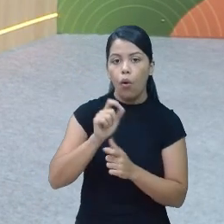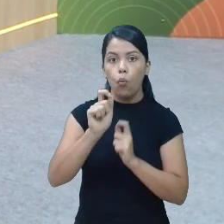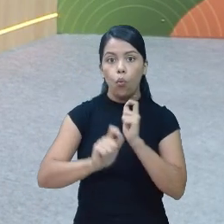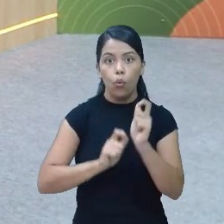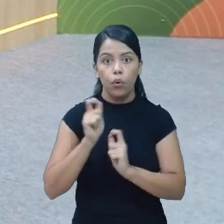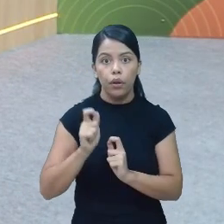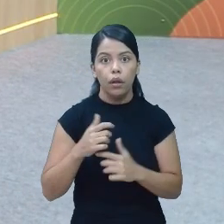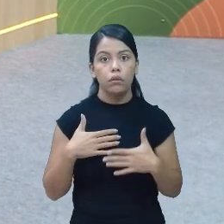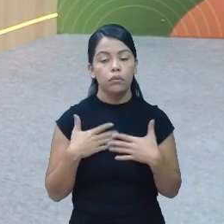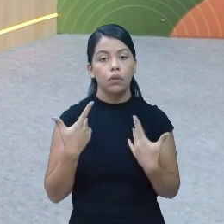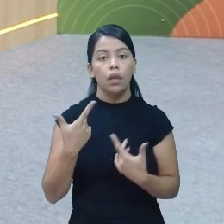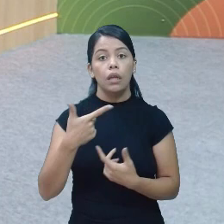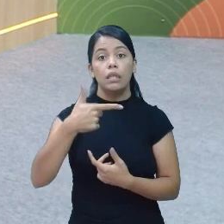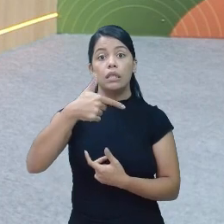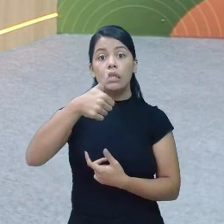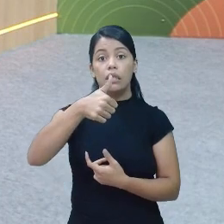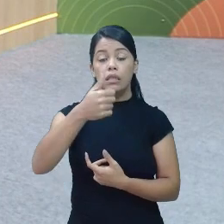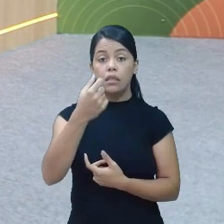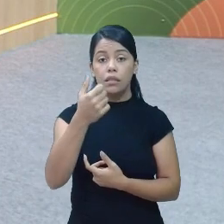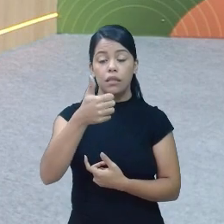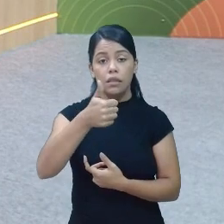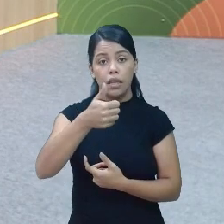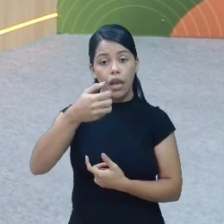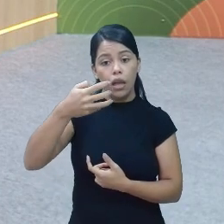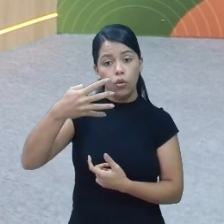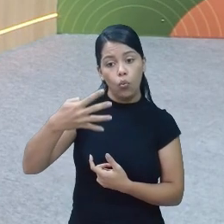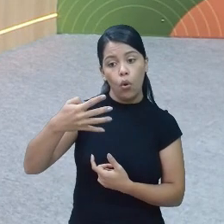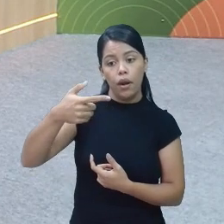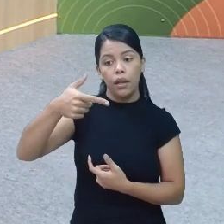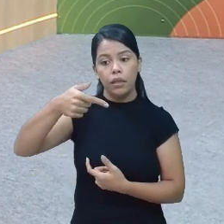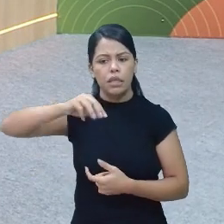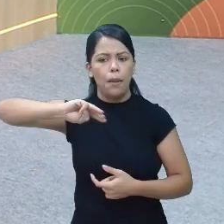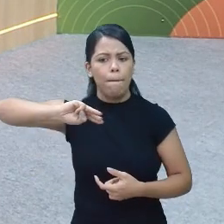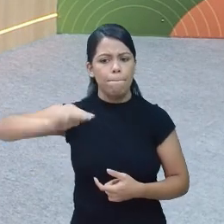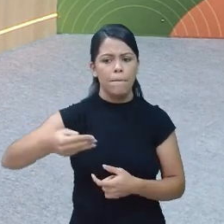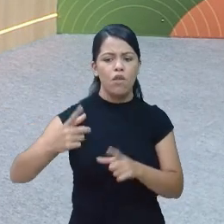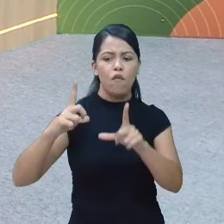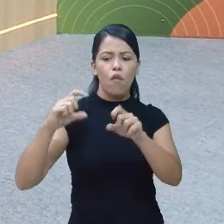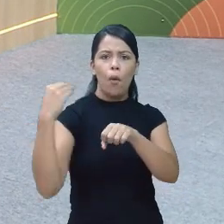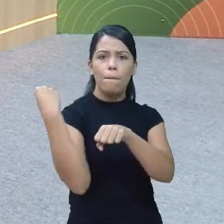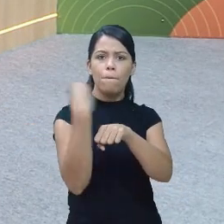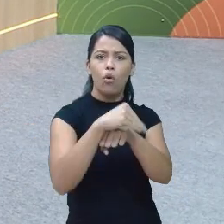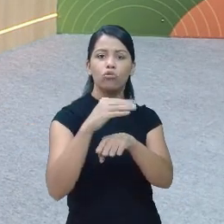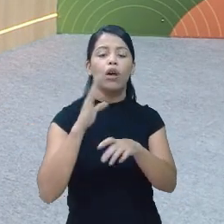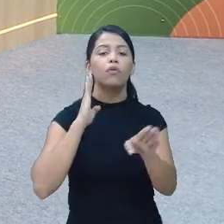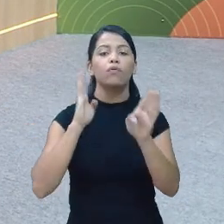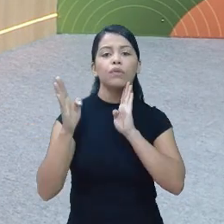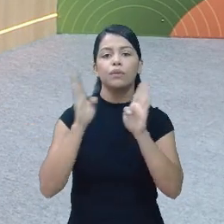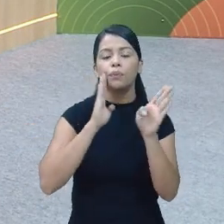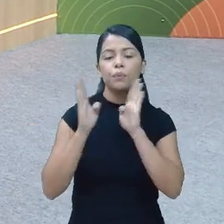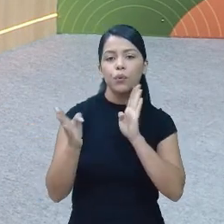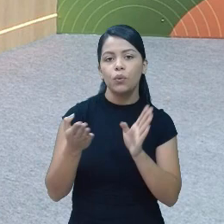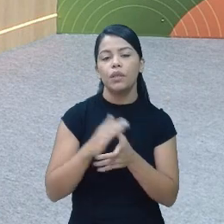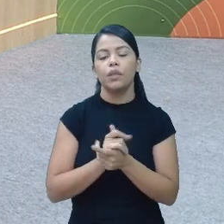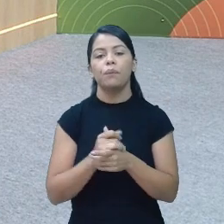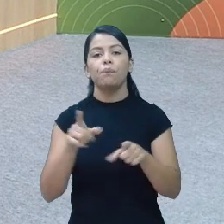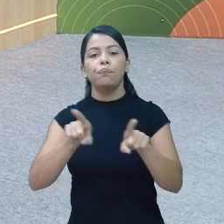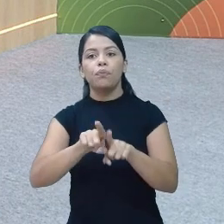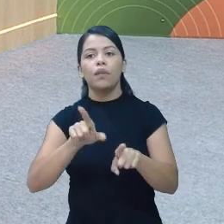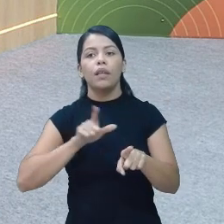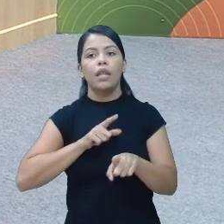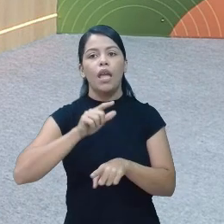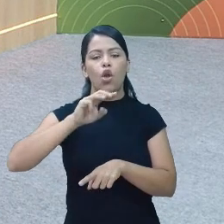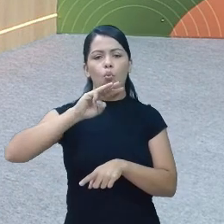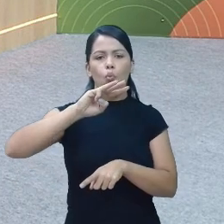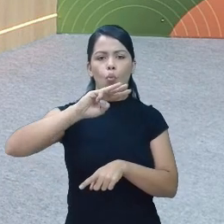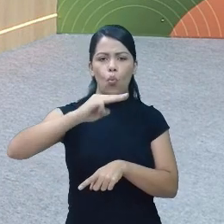são 147 mil fotos postadas no Facebook. A gente tem, por exemplo, 41